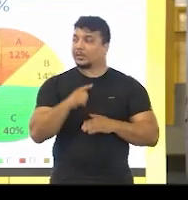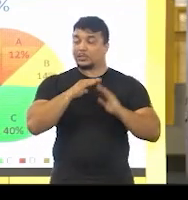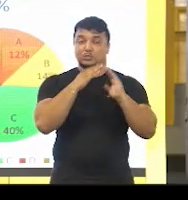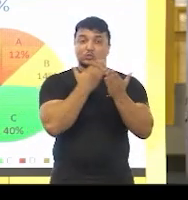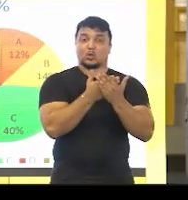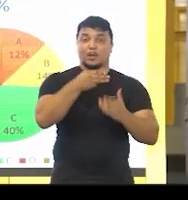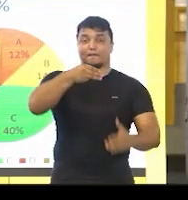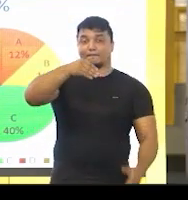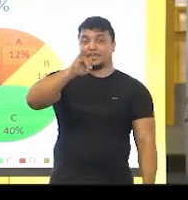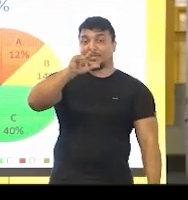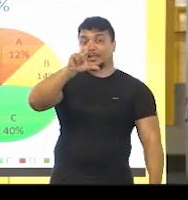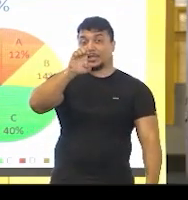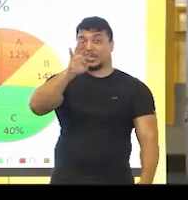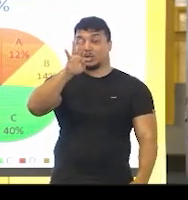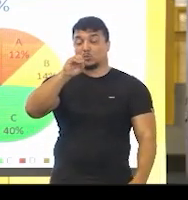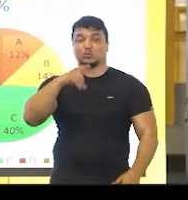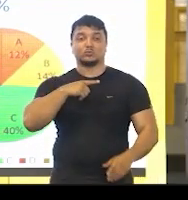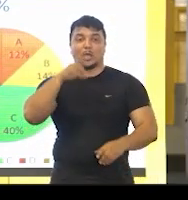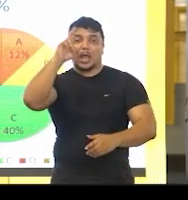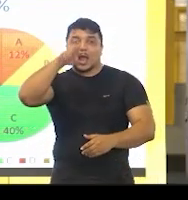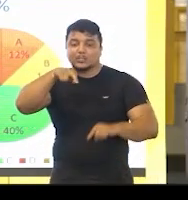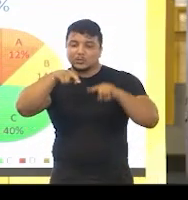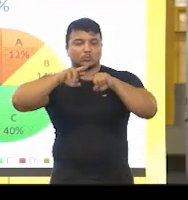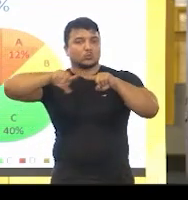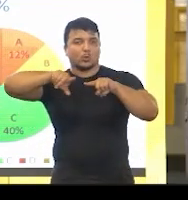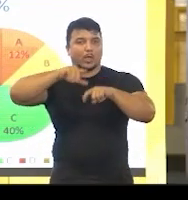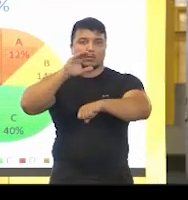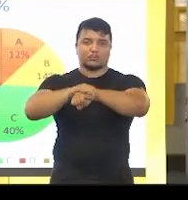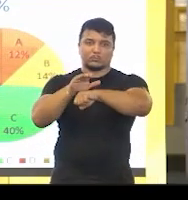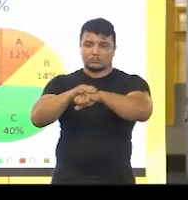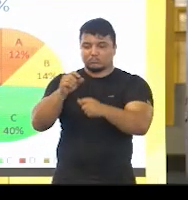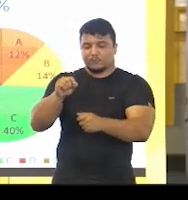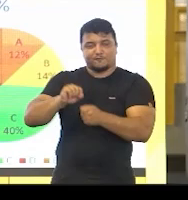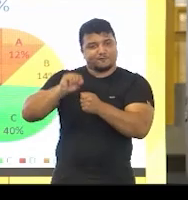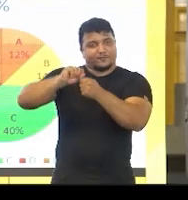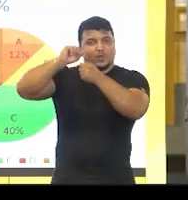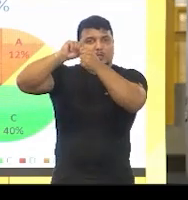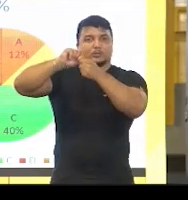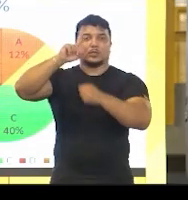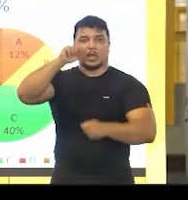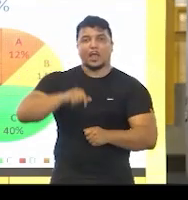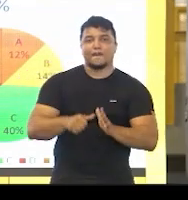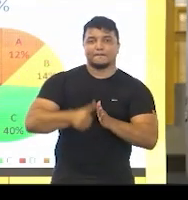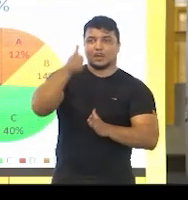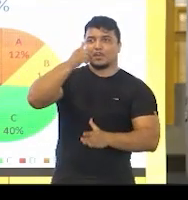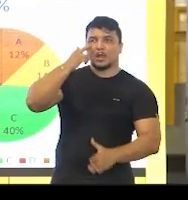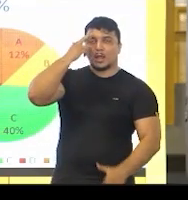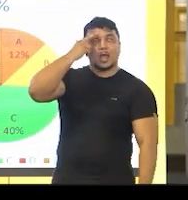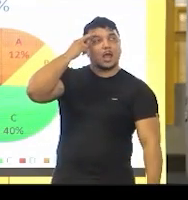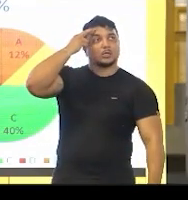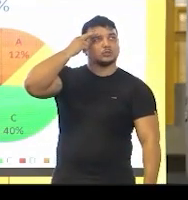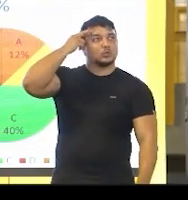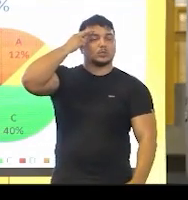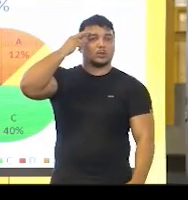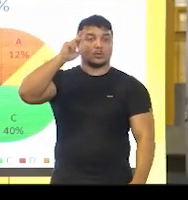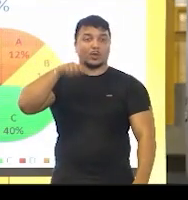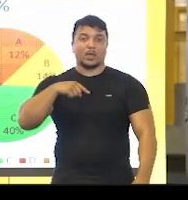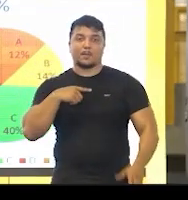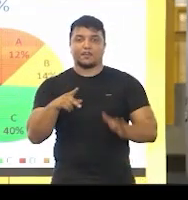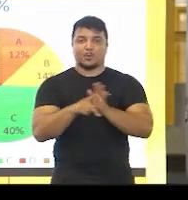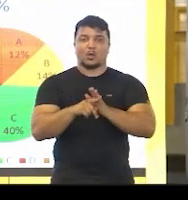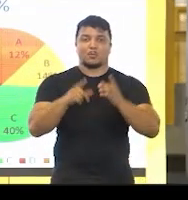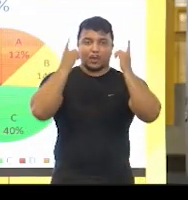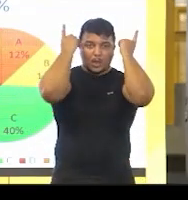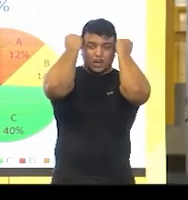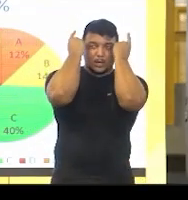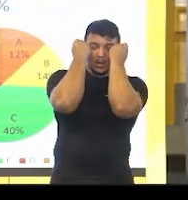viu nascer a razão, ela construiu uma razão, uma primeira forma de racionalidade. Essa razão